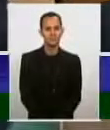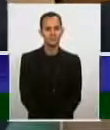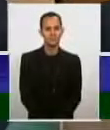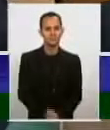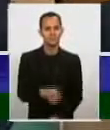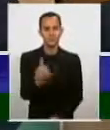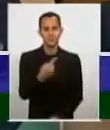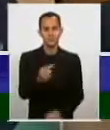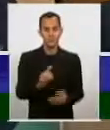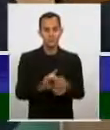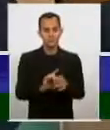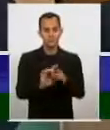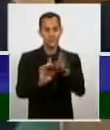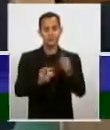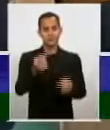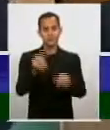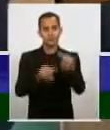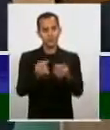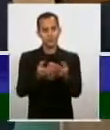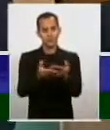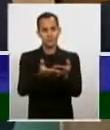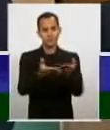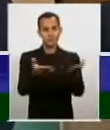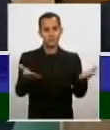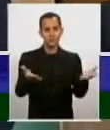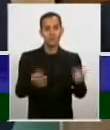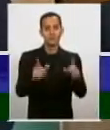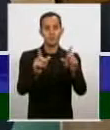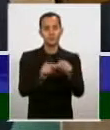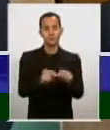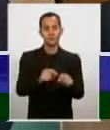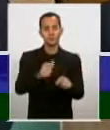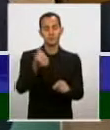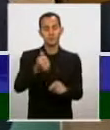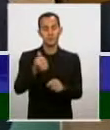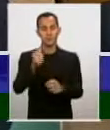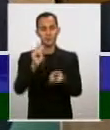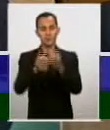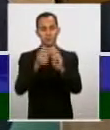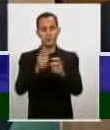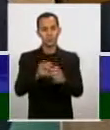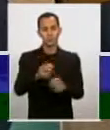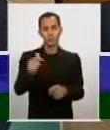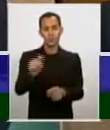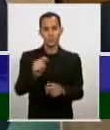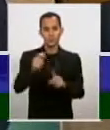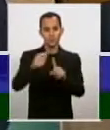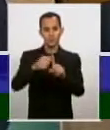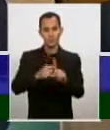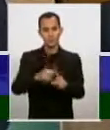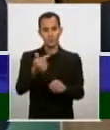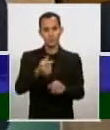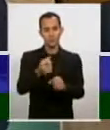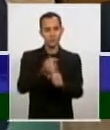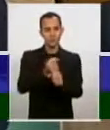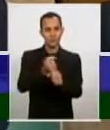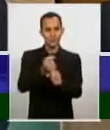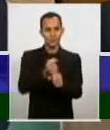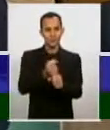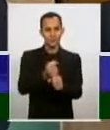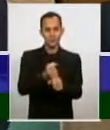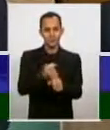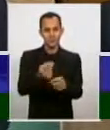Nós queremos colocar para apreciação dos senhores o resumo da ata da primeira reunião do sétimo período da segunda sessão